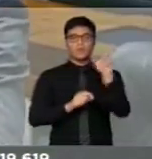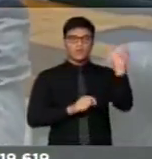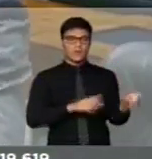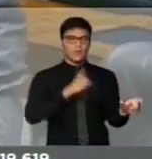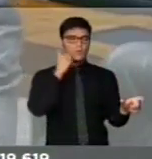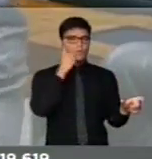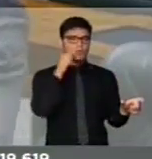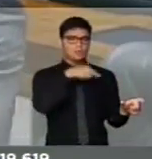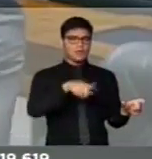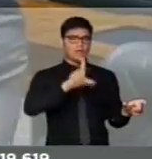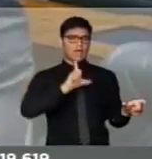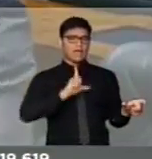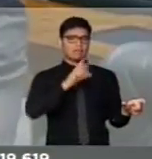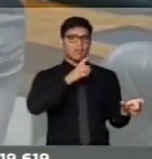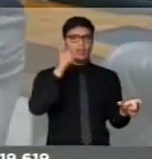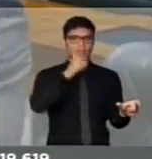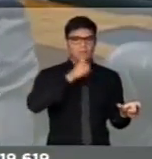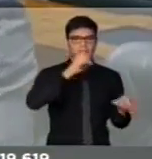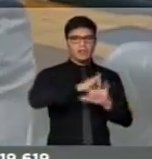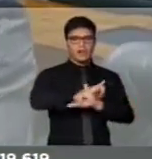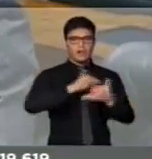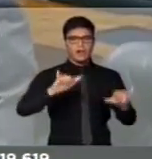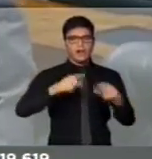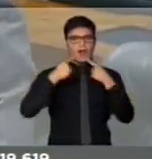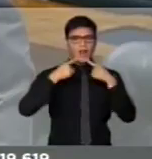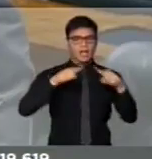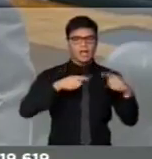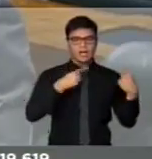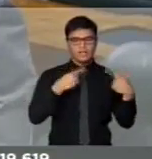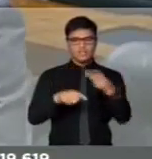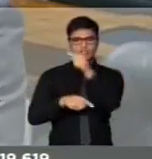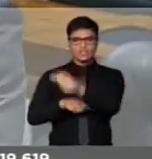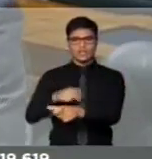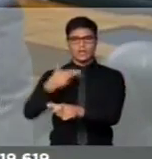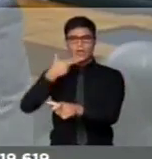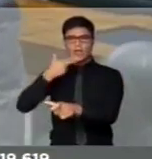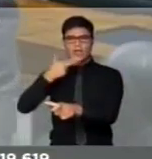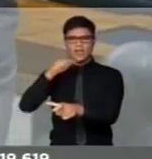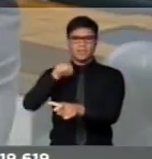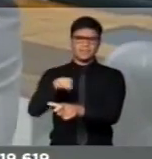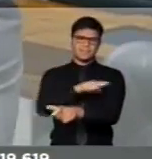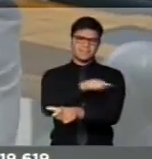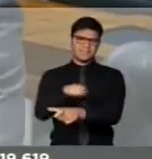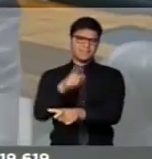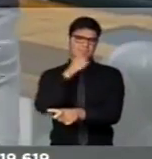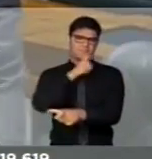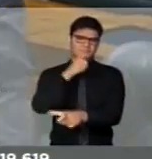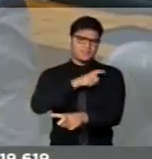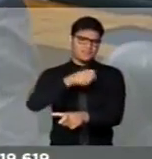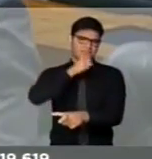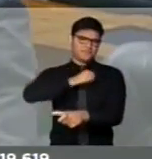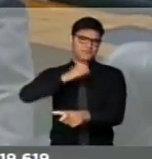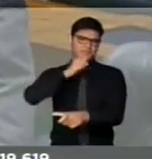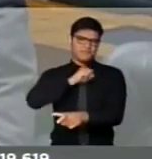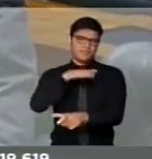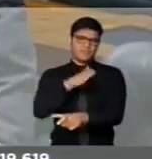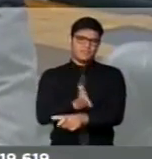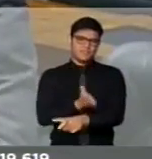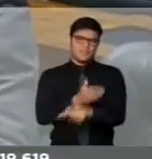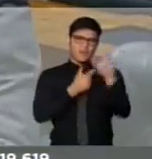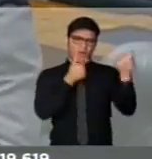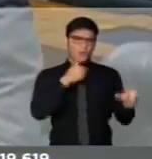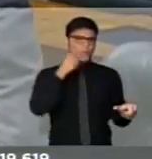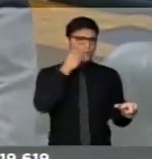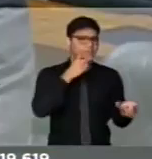aqui, além de calúnias ofensivas ao senador Aécio Neves, é uma velha ladainha. Aliás, o orador é esperto